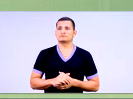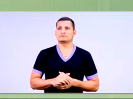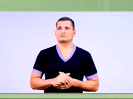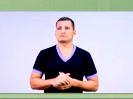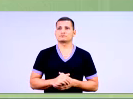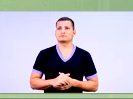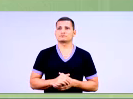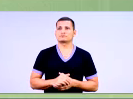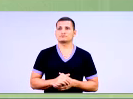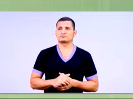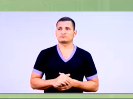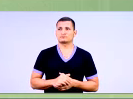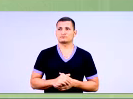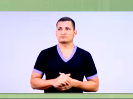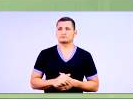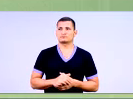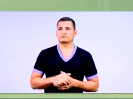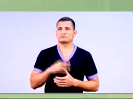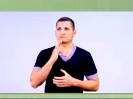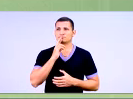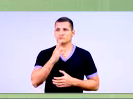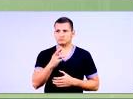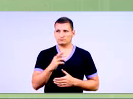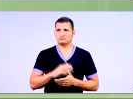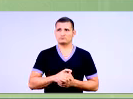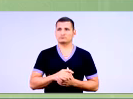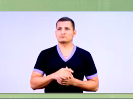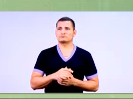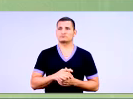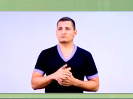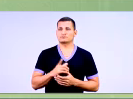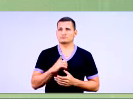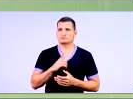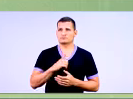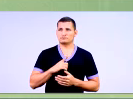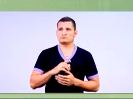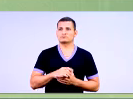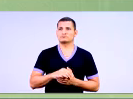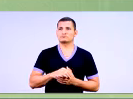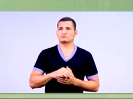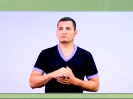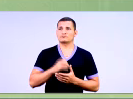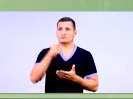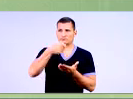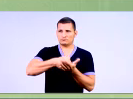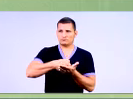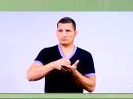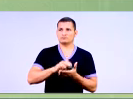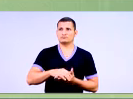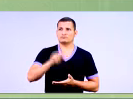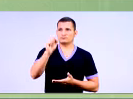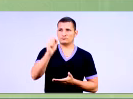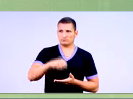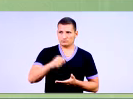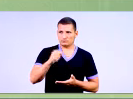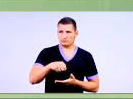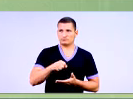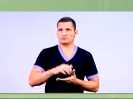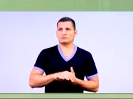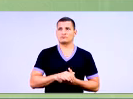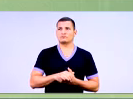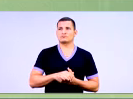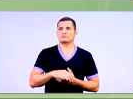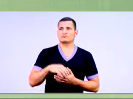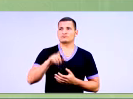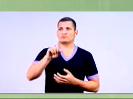you? Então, pela resposta tá. A resposta tá afirmativa, certo? Yes, she will. Então,